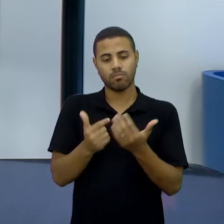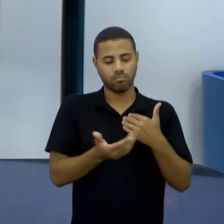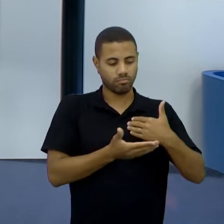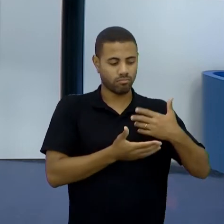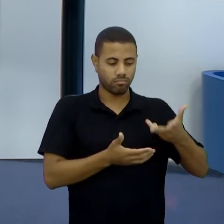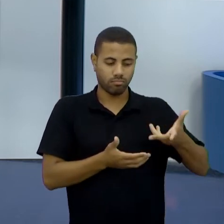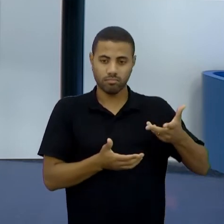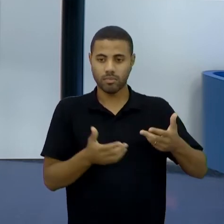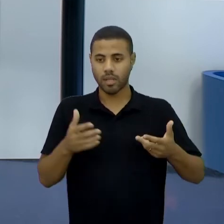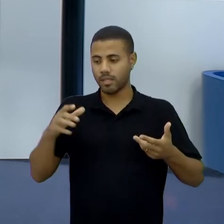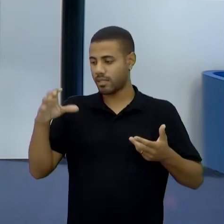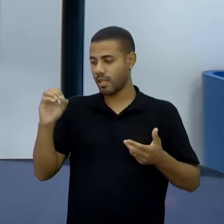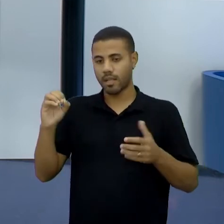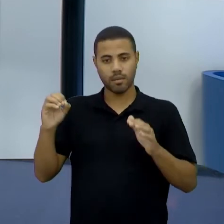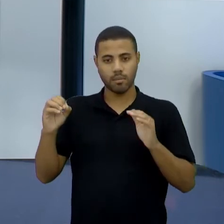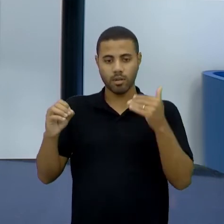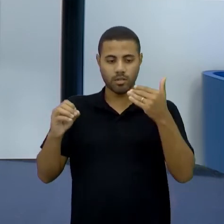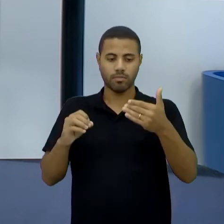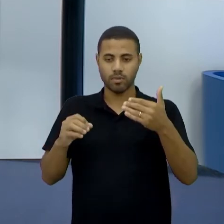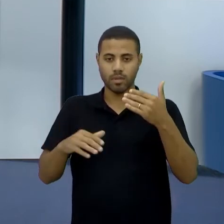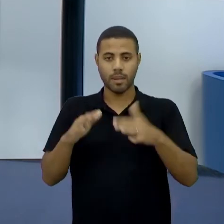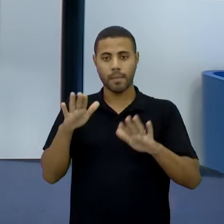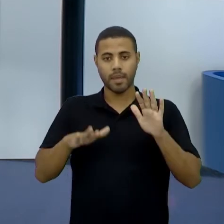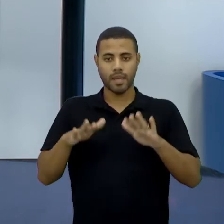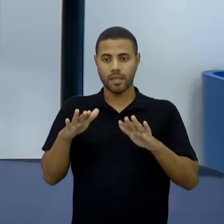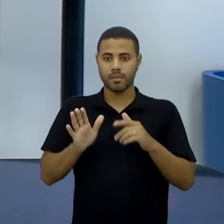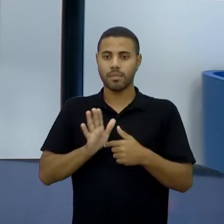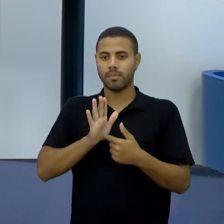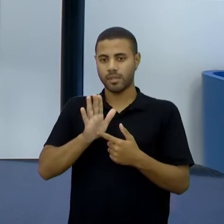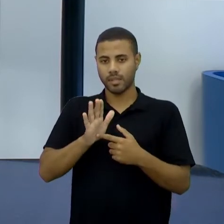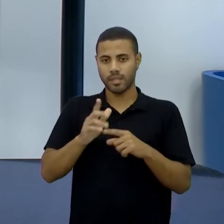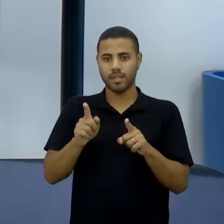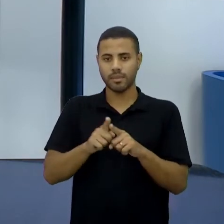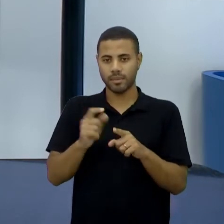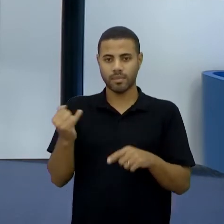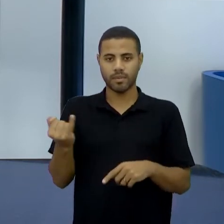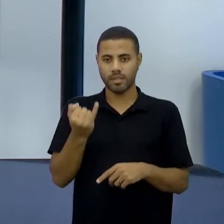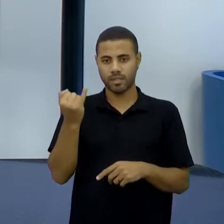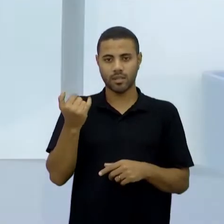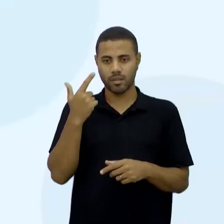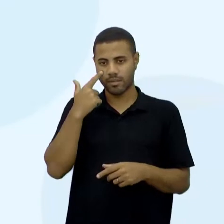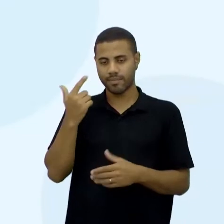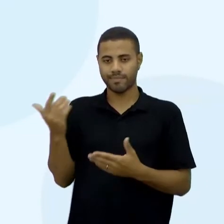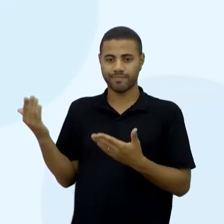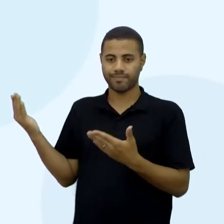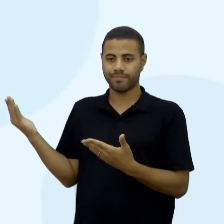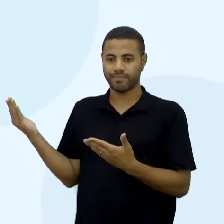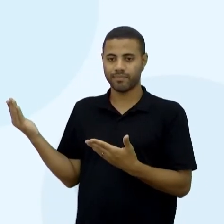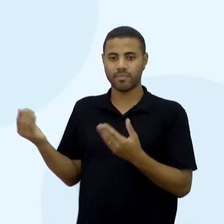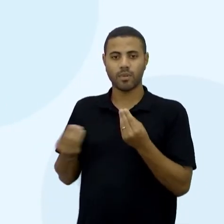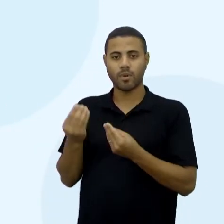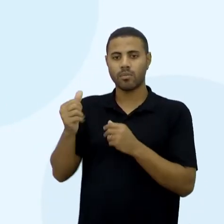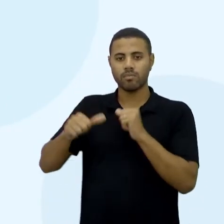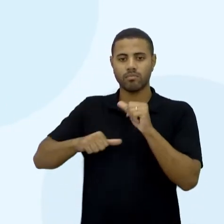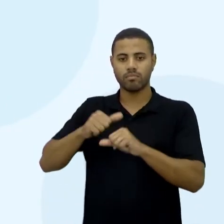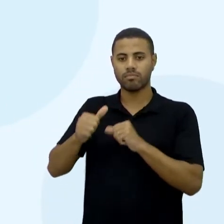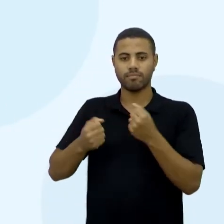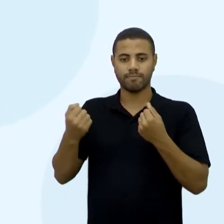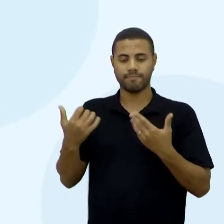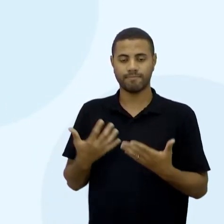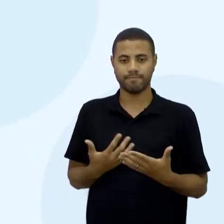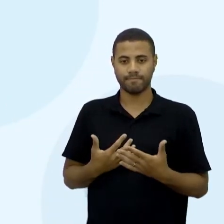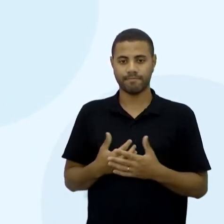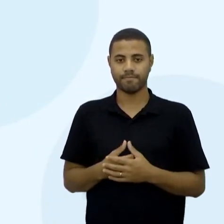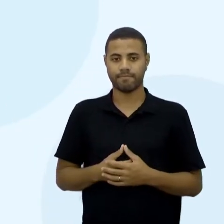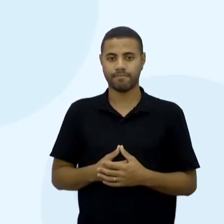Então, essa simbologia tem que aparecer na expressão também. Então, olha aqui, ó, como que a gente modifica as coisas. Veja,